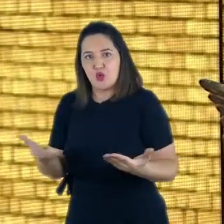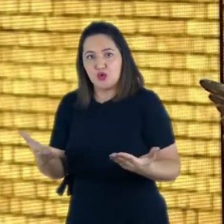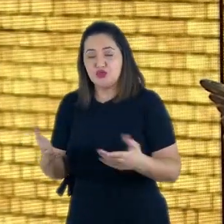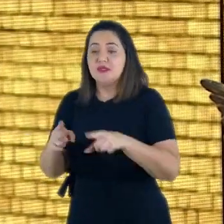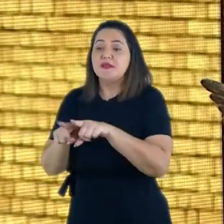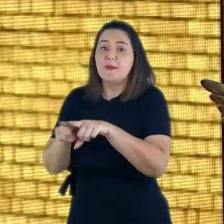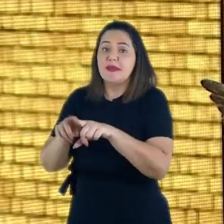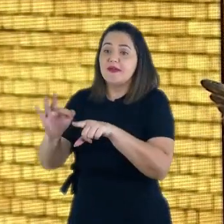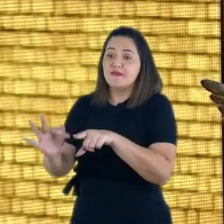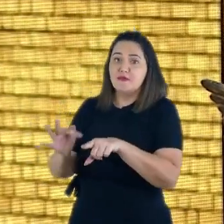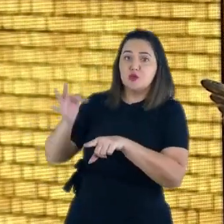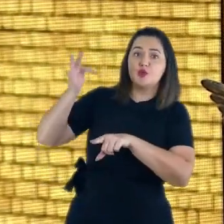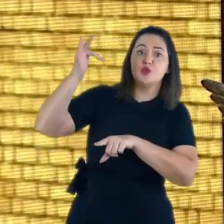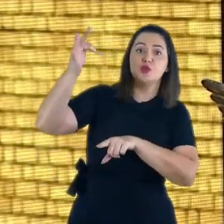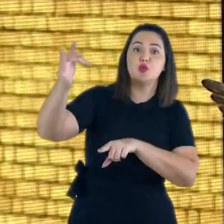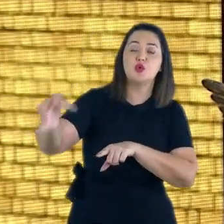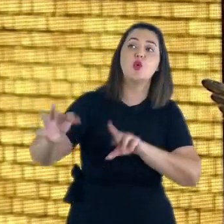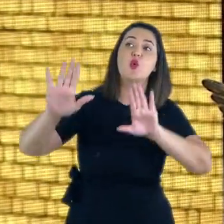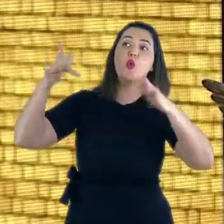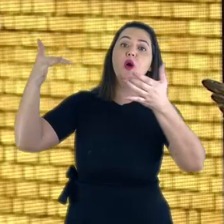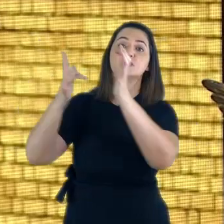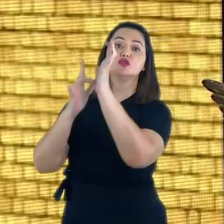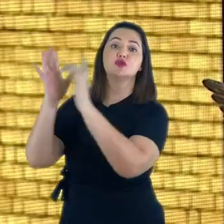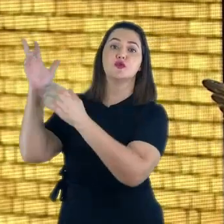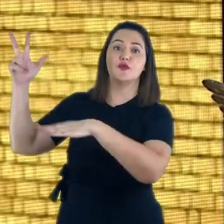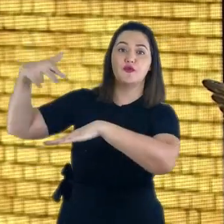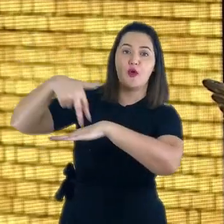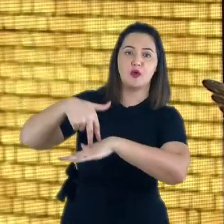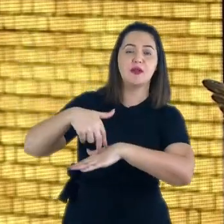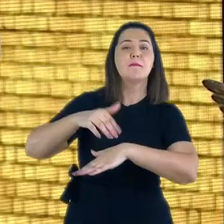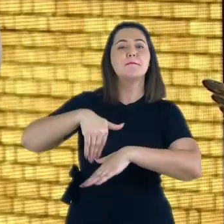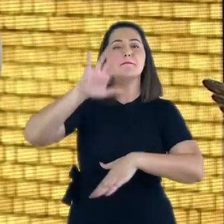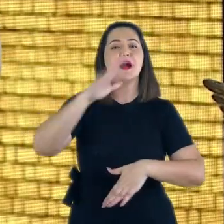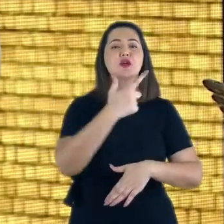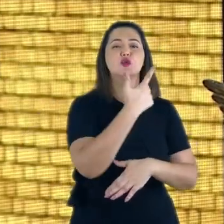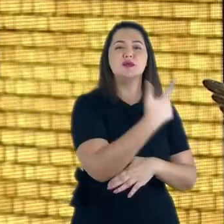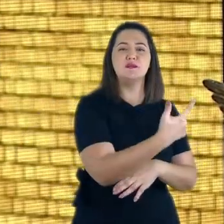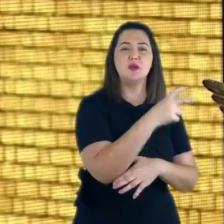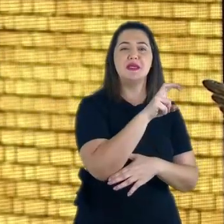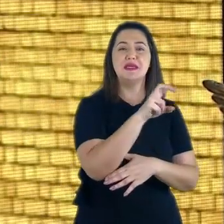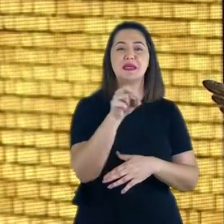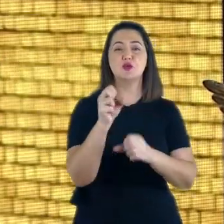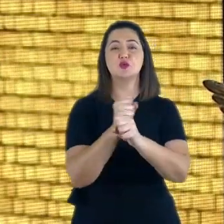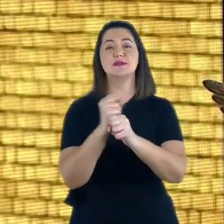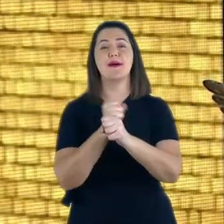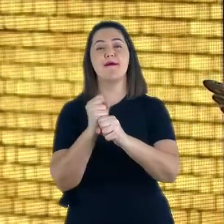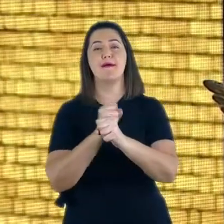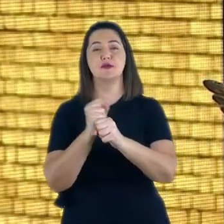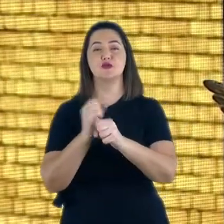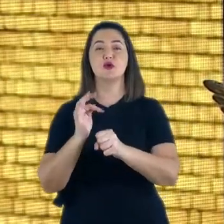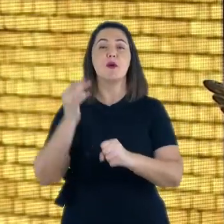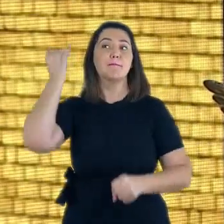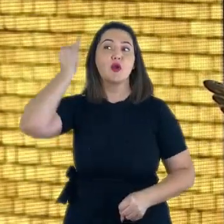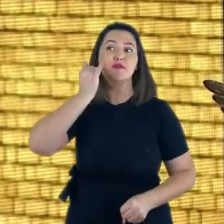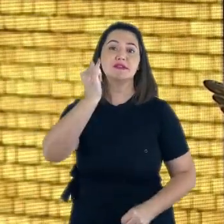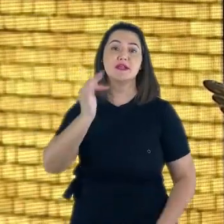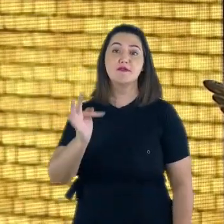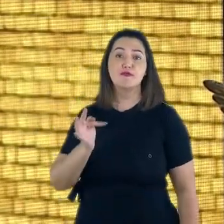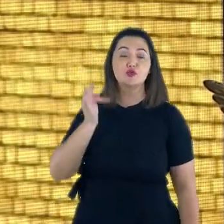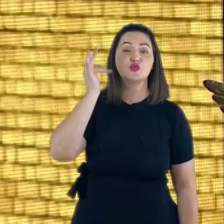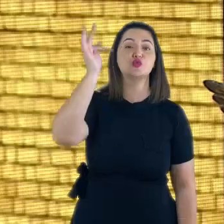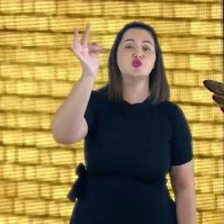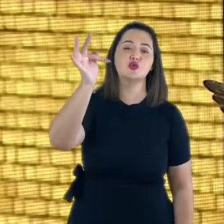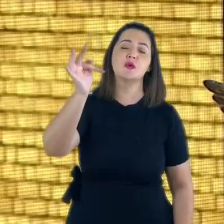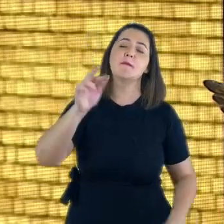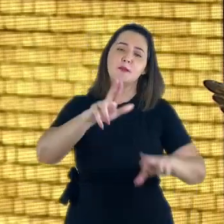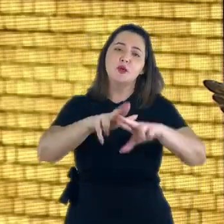dos tempos. Ou seja, são mais de 2.500 anos de antecipação profética. Logo, fica muito natural que